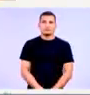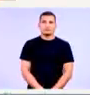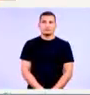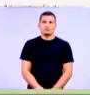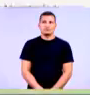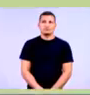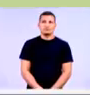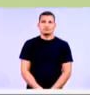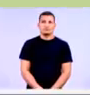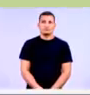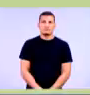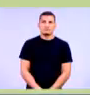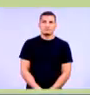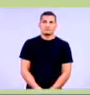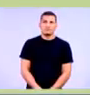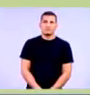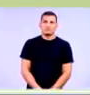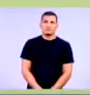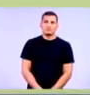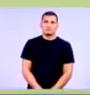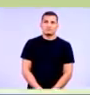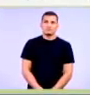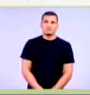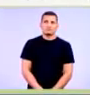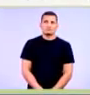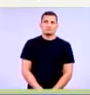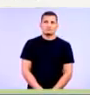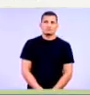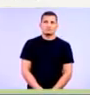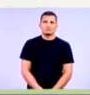Só voltando aqui.